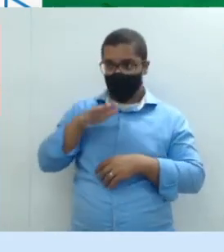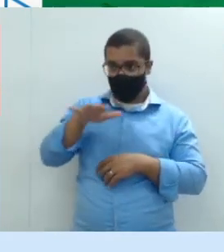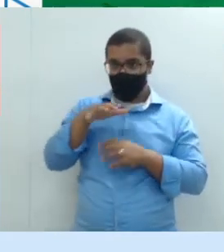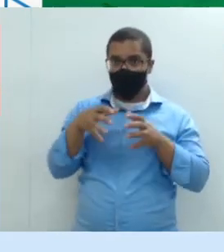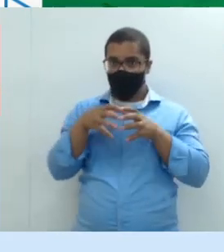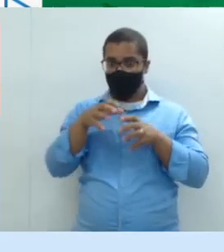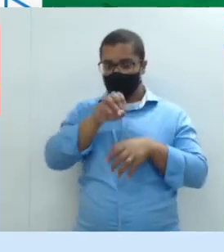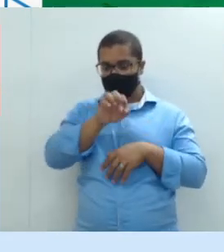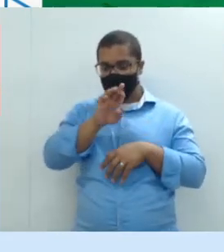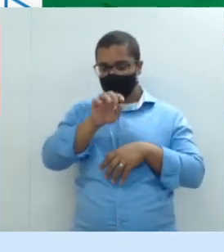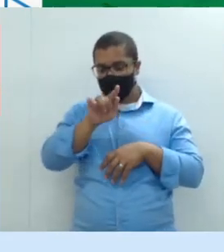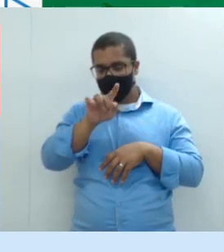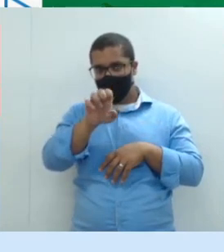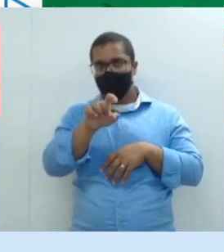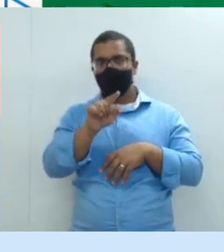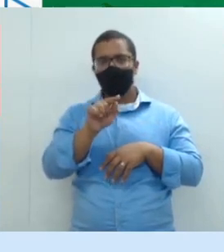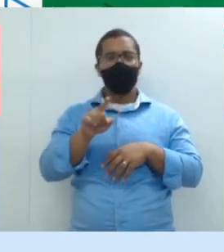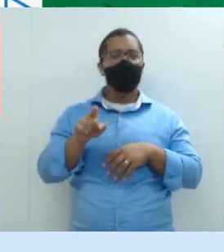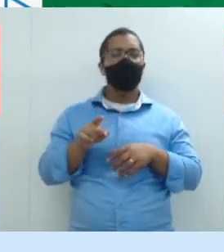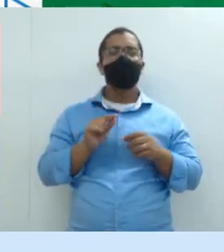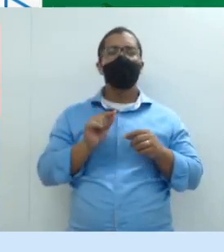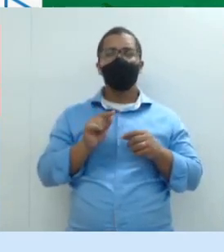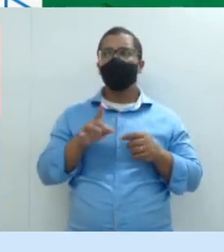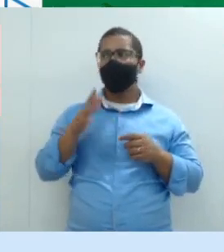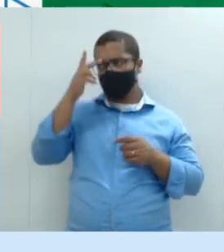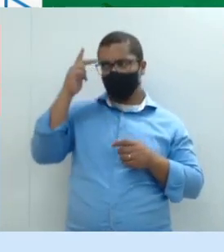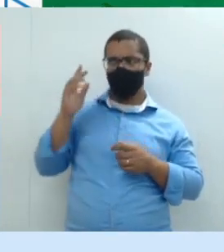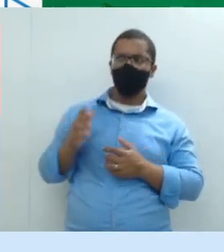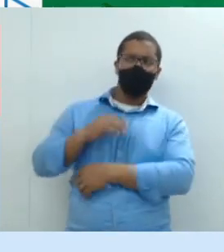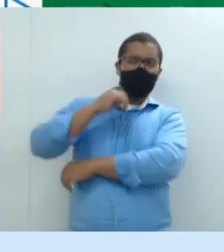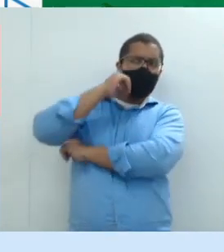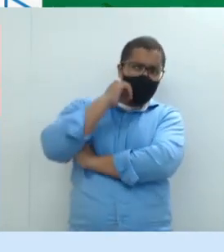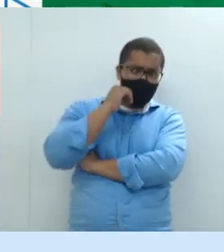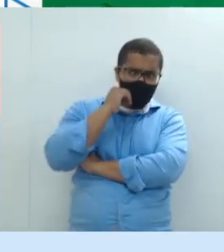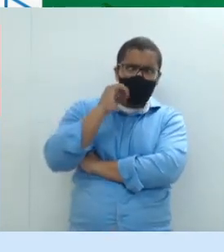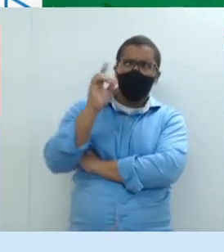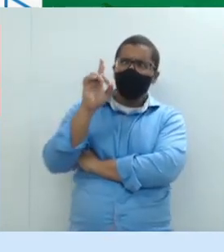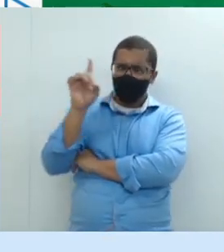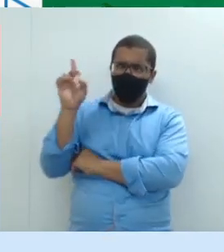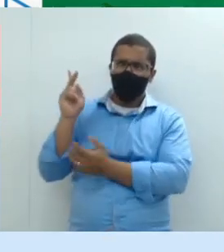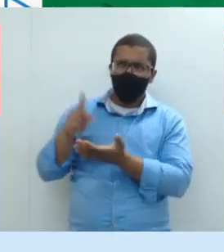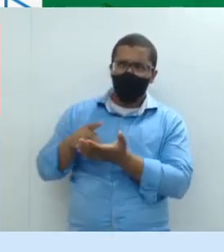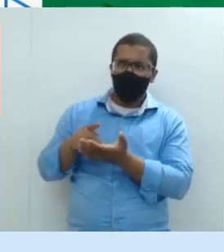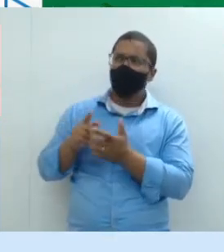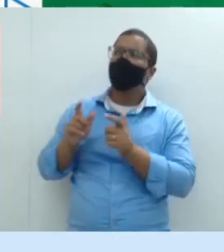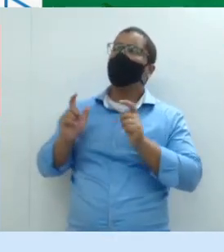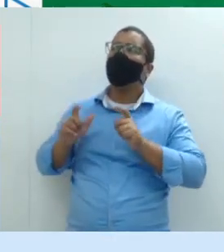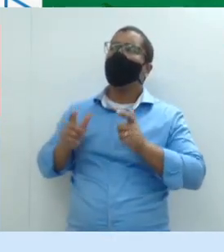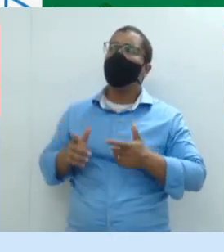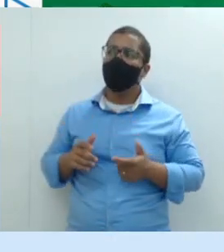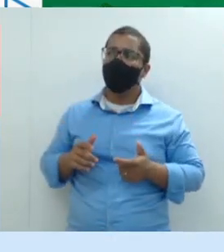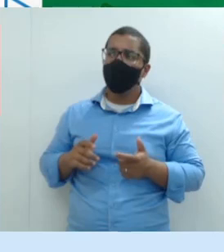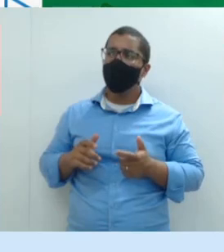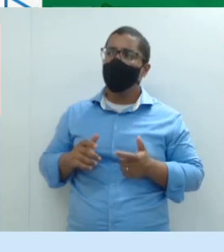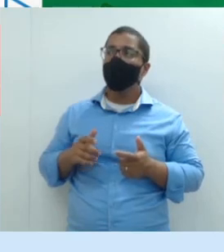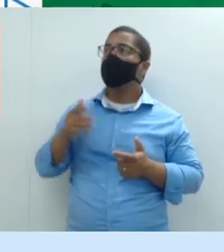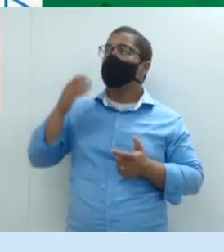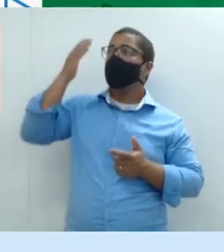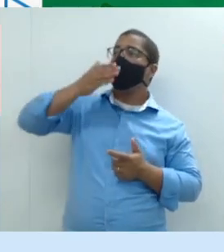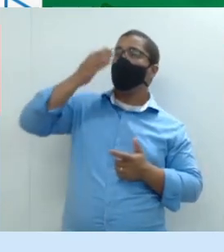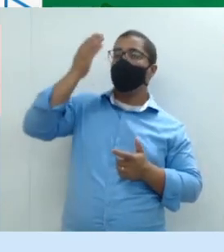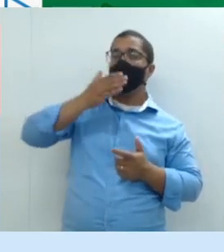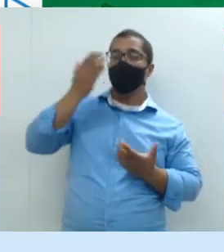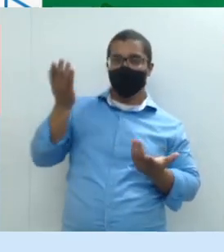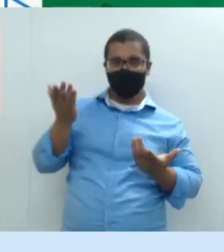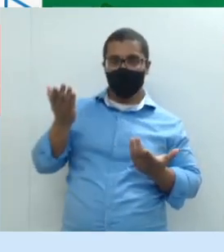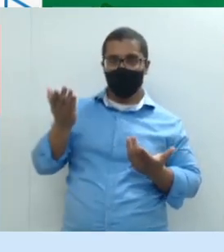como pessoas questionadoras, pessoas que diziam, não, peraí, mas Deus existe? Né? Aonde? Né? Onde ele está? Principalmente durante a